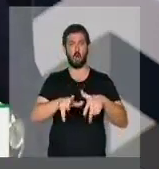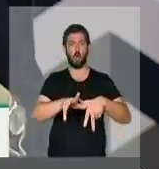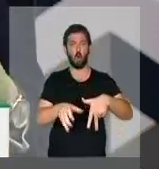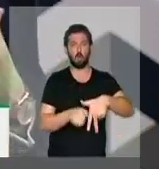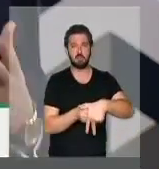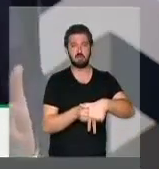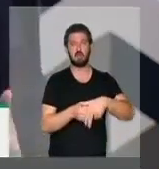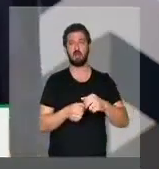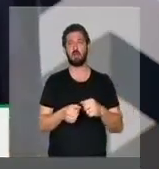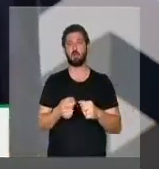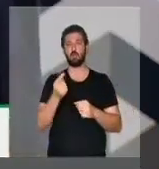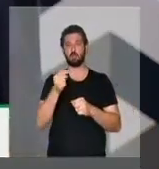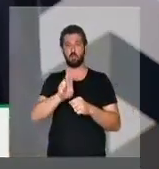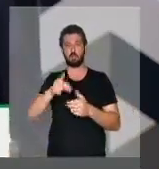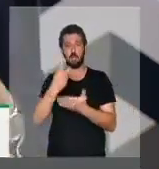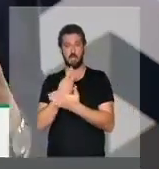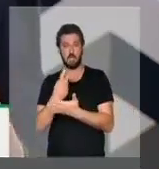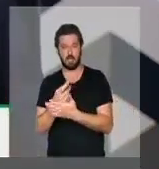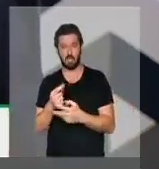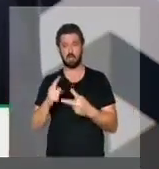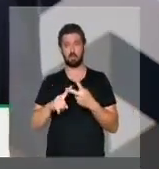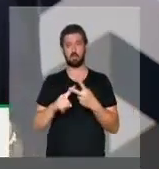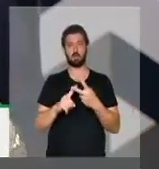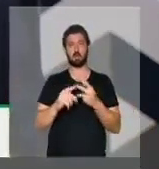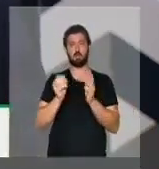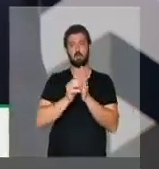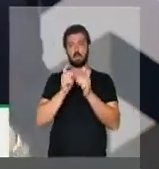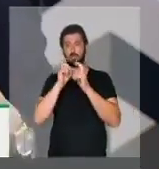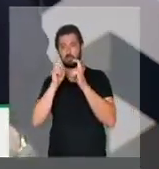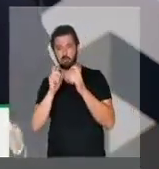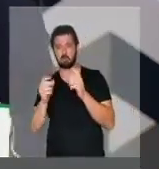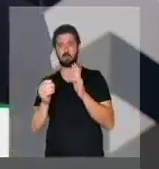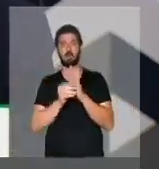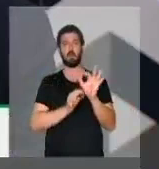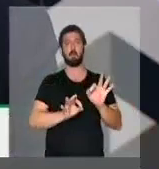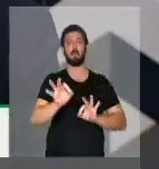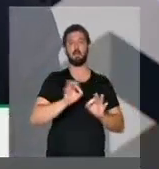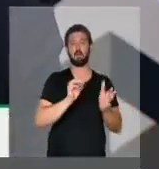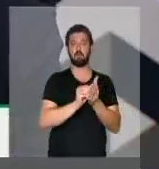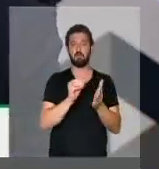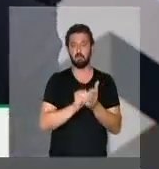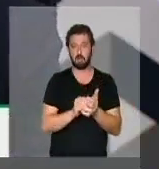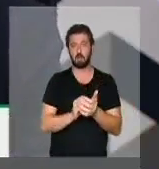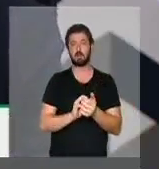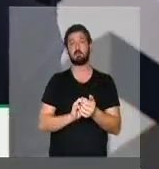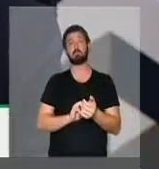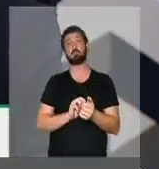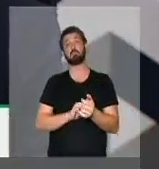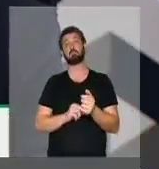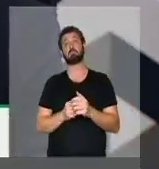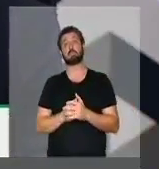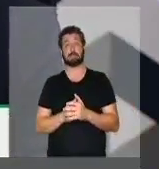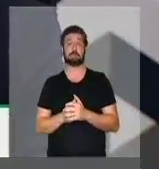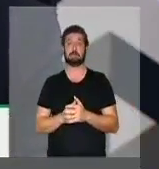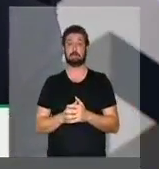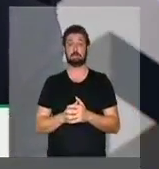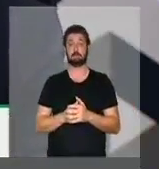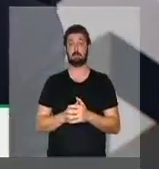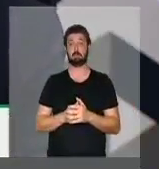sejam eles da corrupção, da malversação de recursos públicos, da falta de gestão, falta de planejamento ou outras